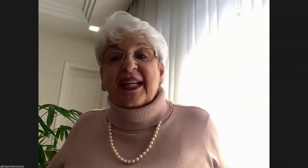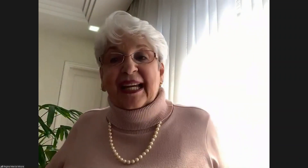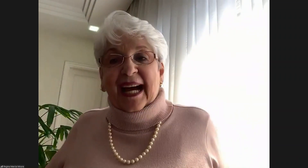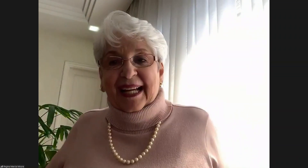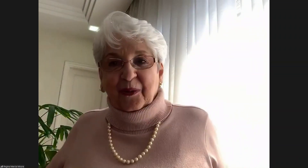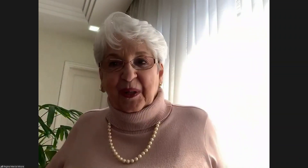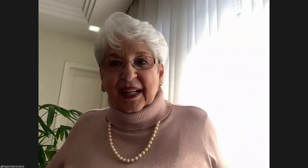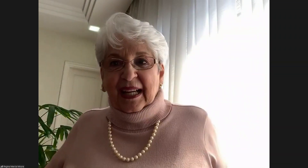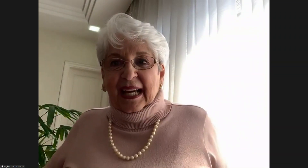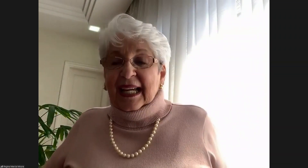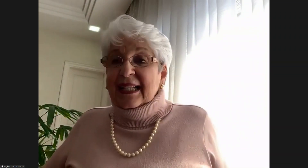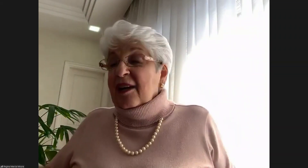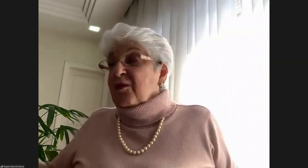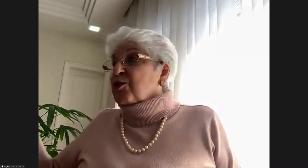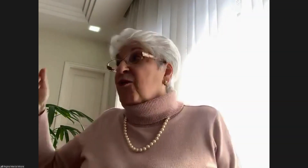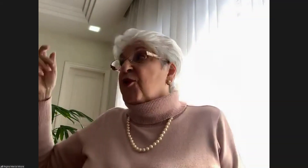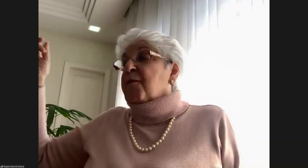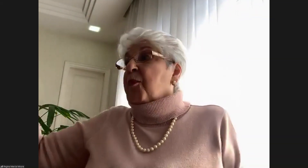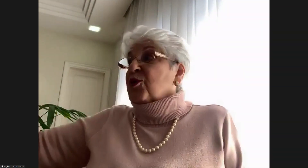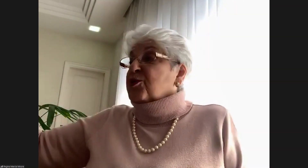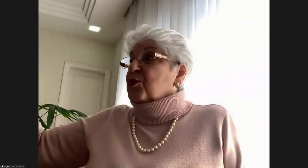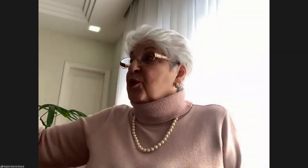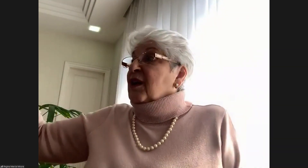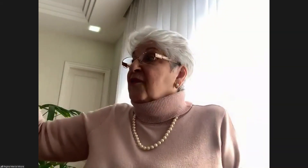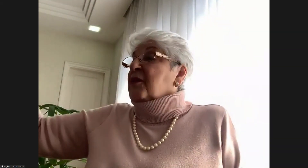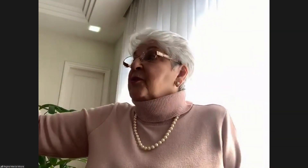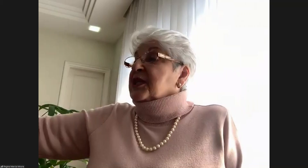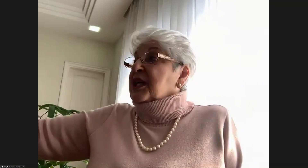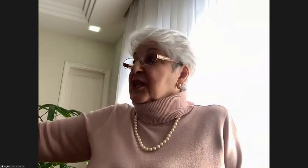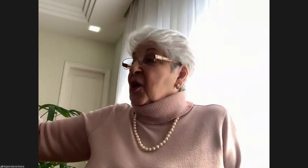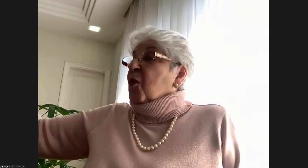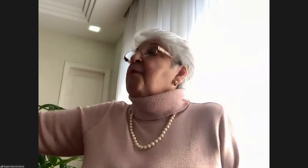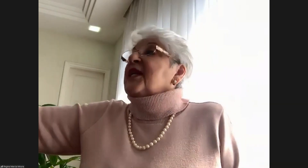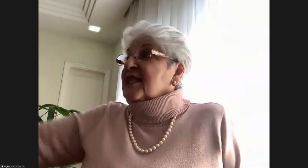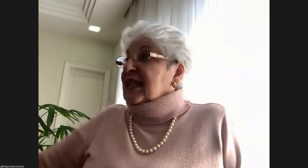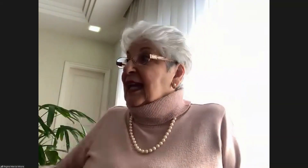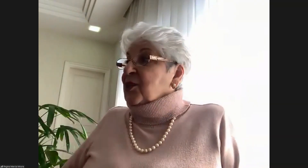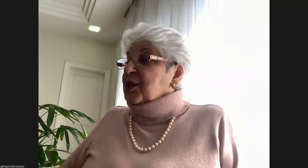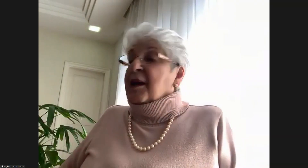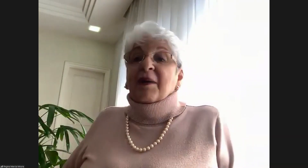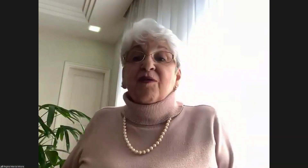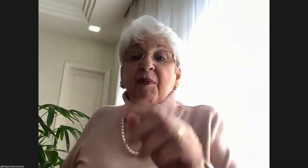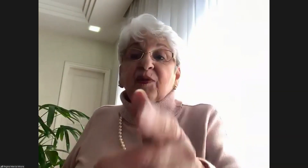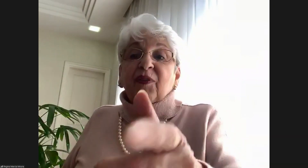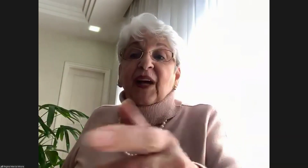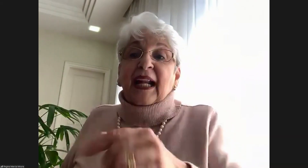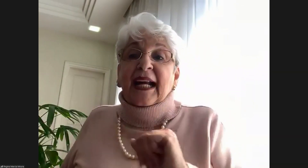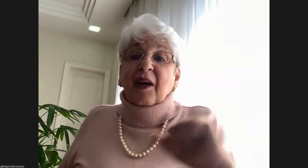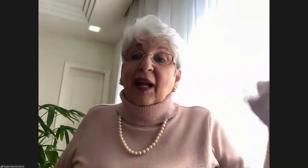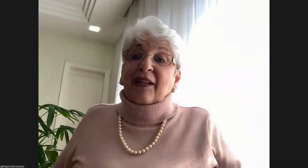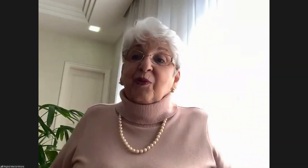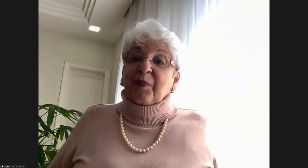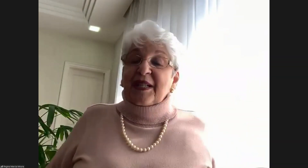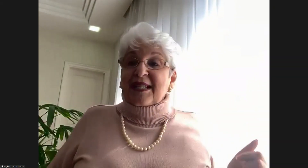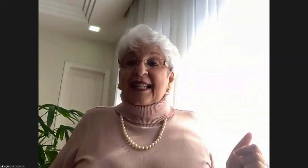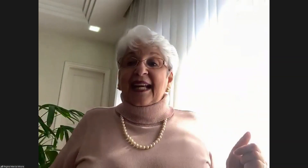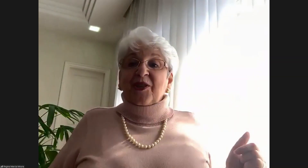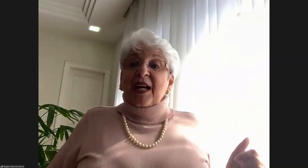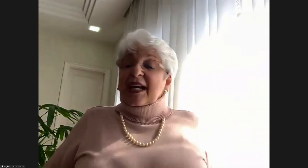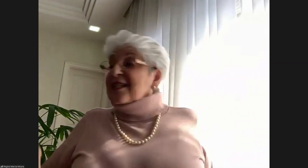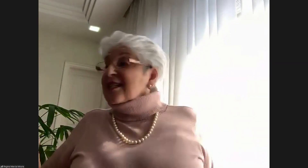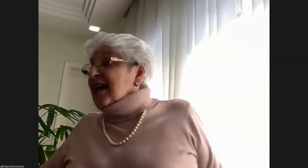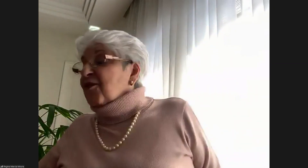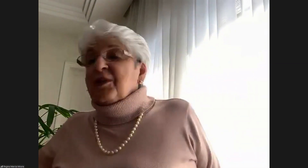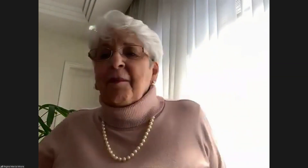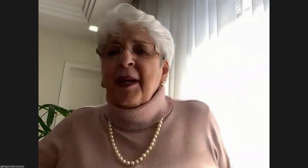foi criado. Então, só foi posto, vamos dizer, o presidente, mas vamos falar que ao lado do